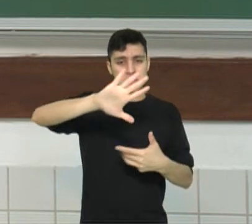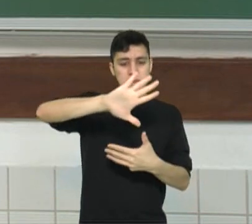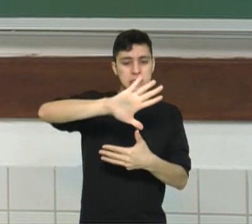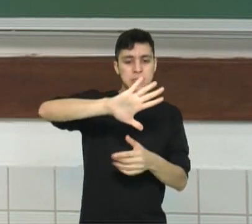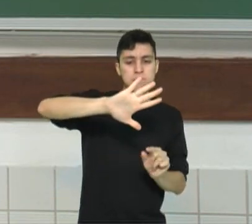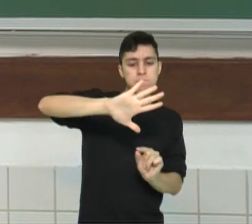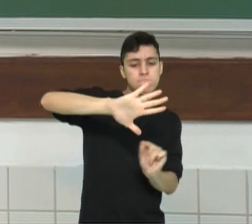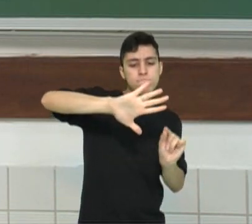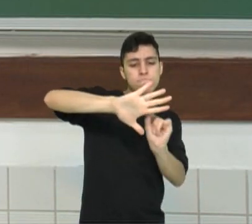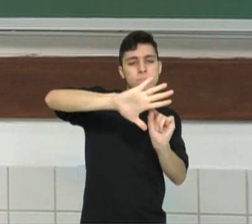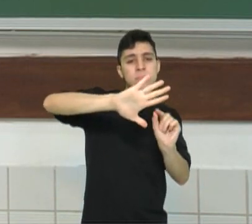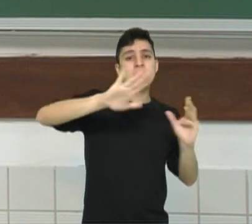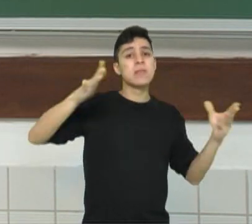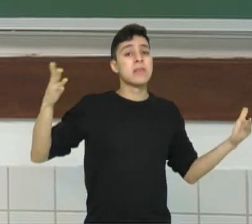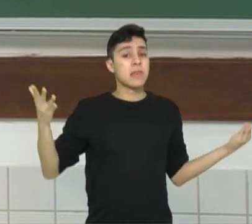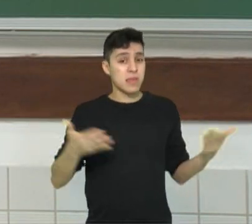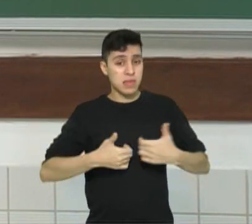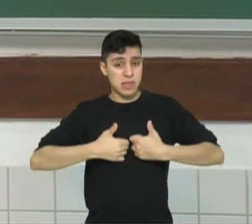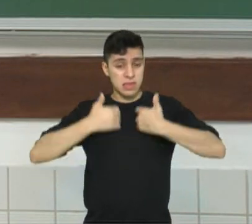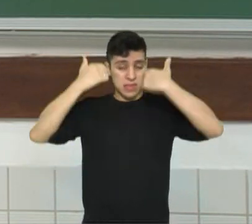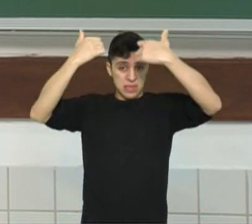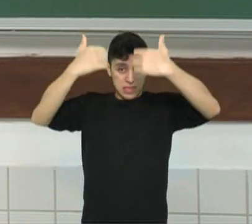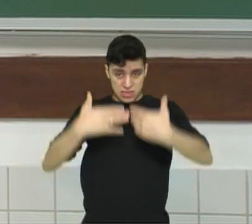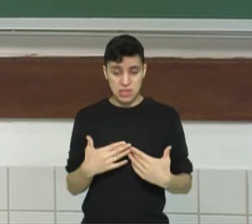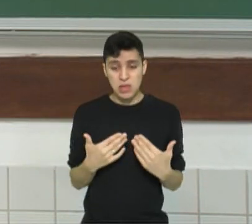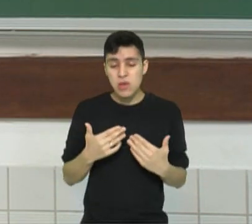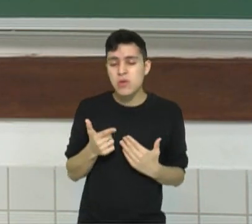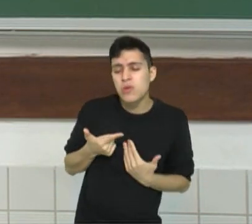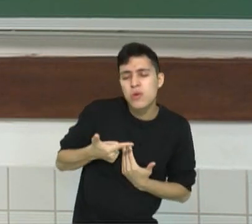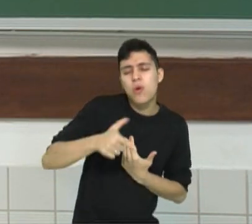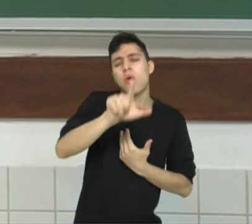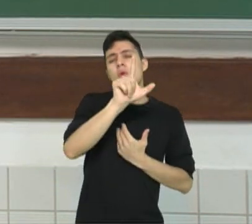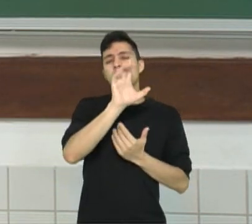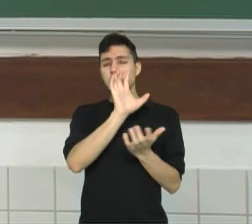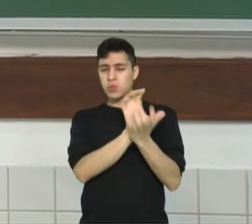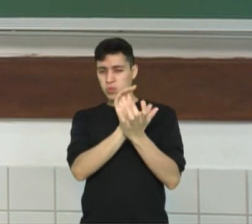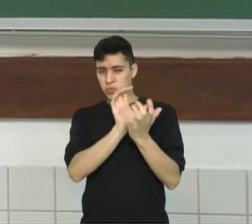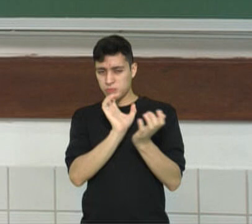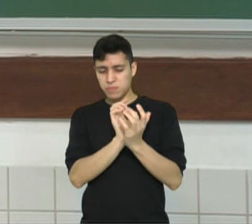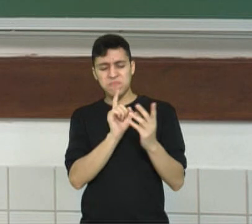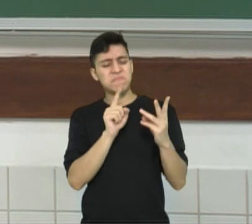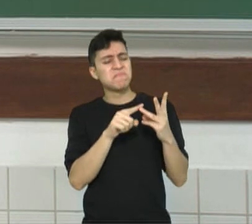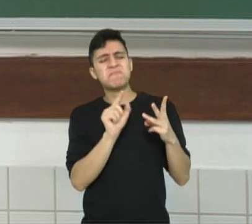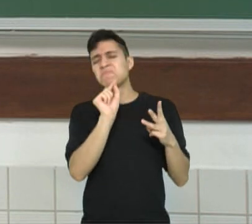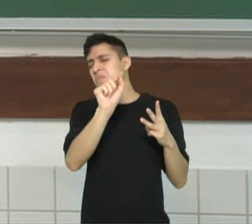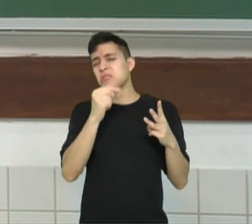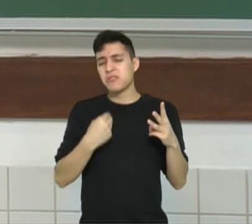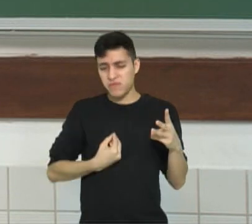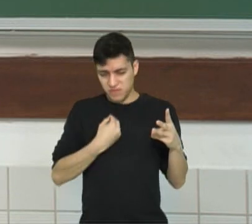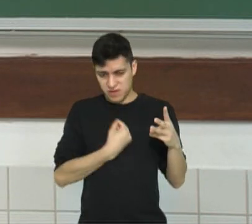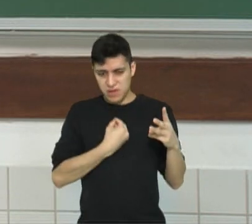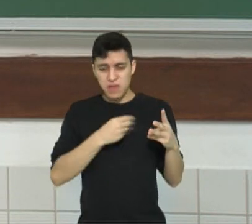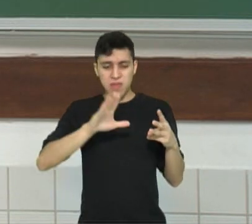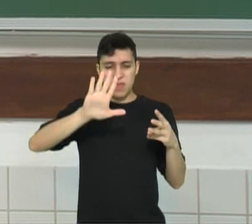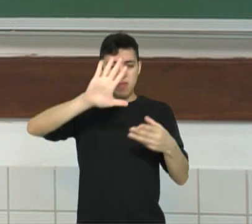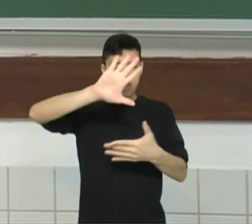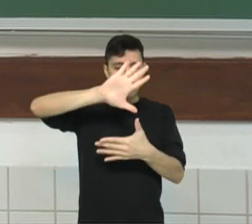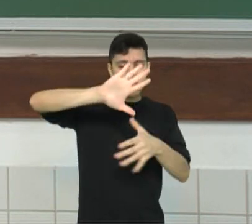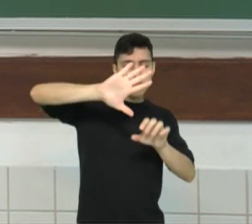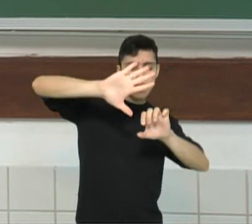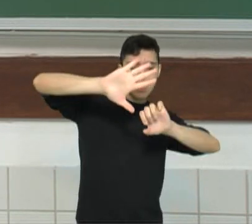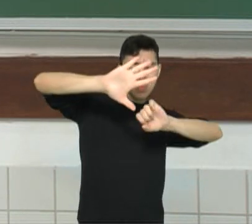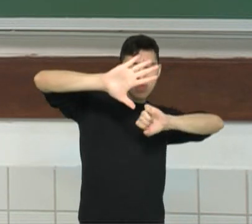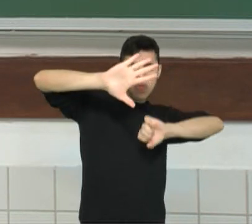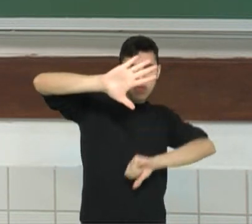e agora nós vamos falar de outros povos, né, um outro povo que habitava aqui a região da América do